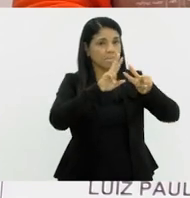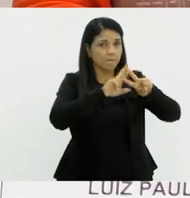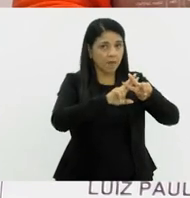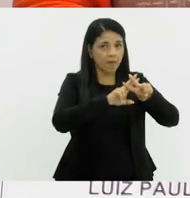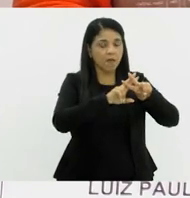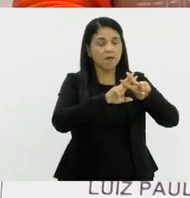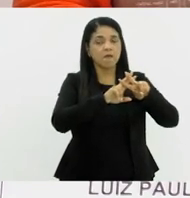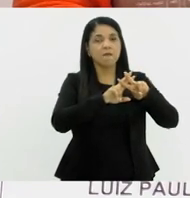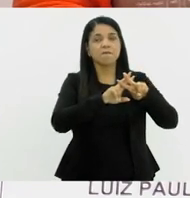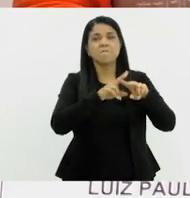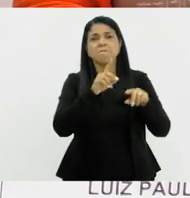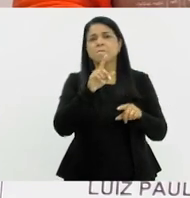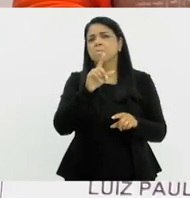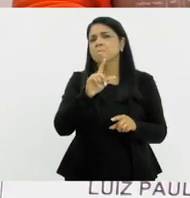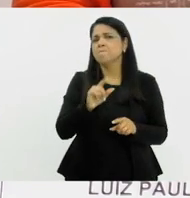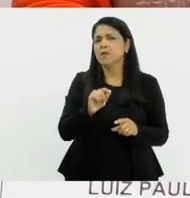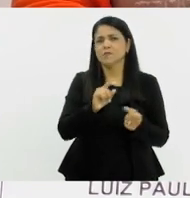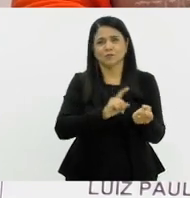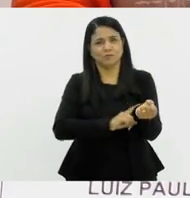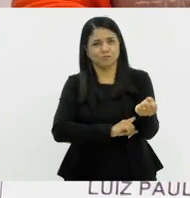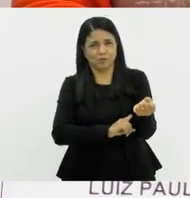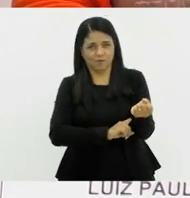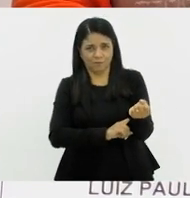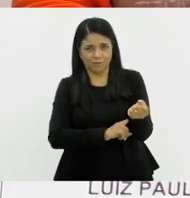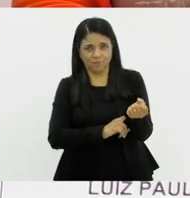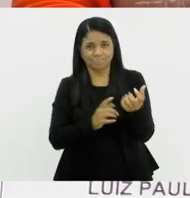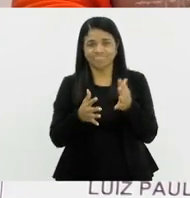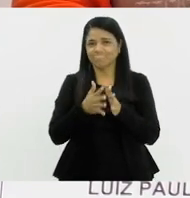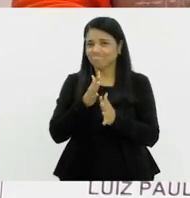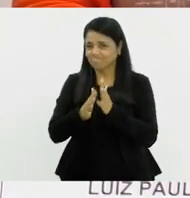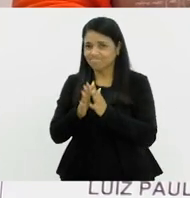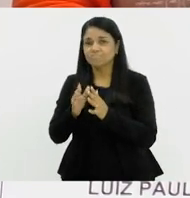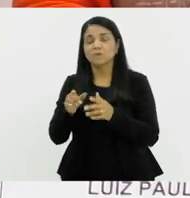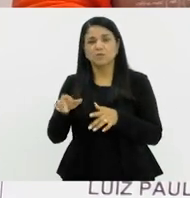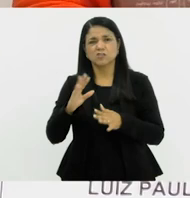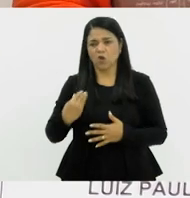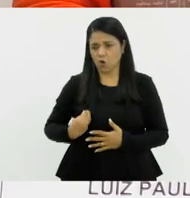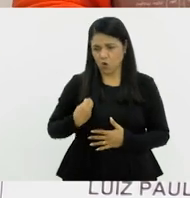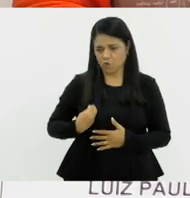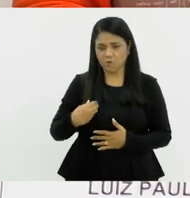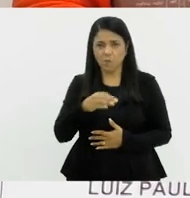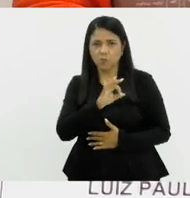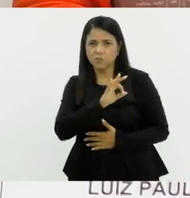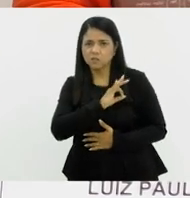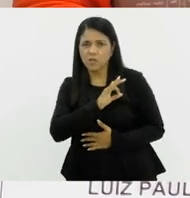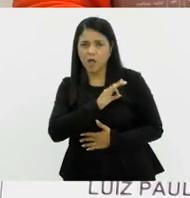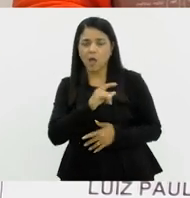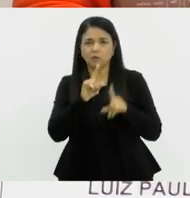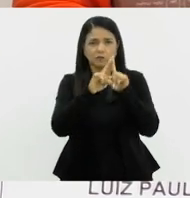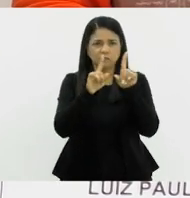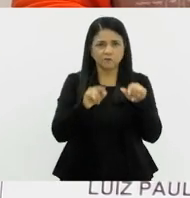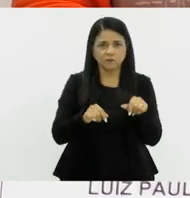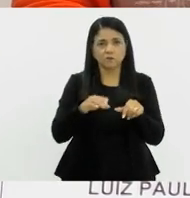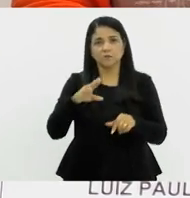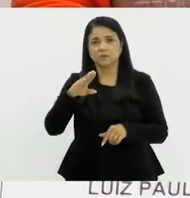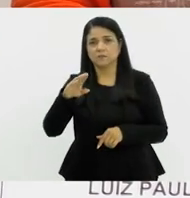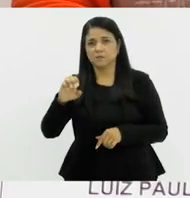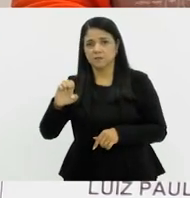menos tenso, né, que já, por si só, o convívio do policial, dos servidores da